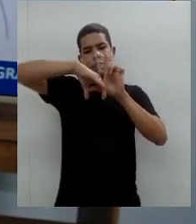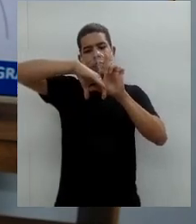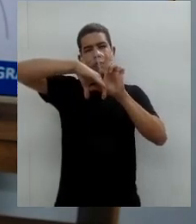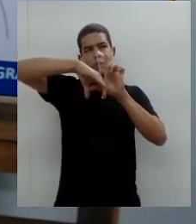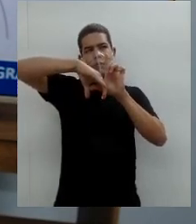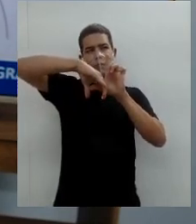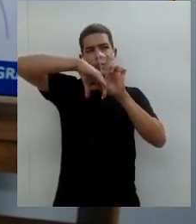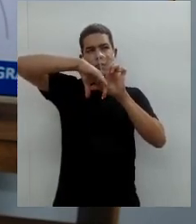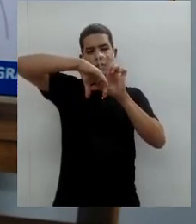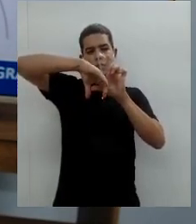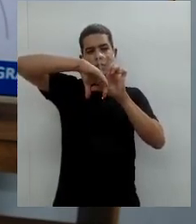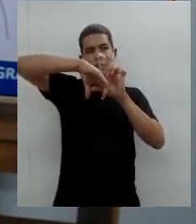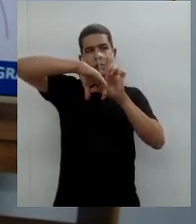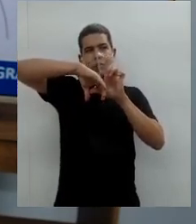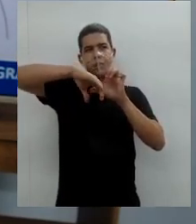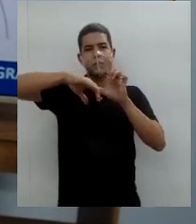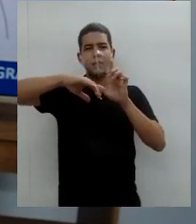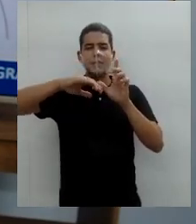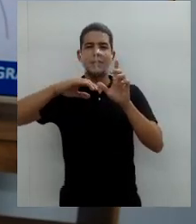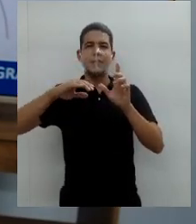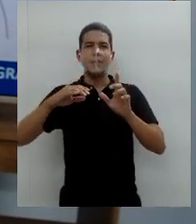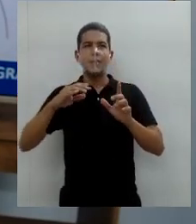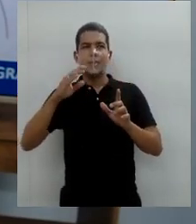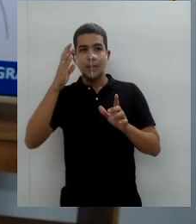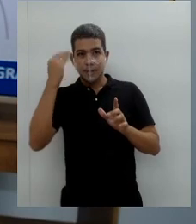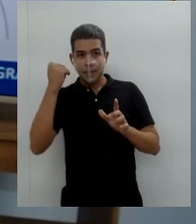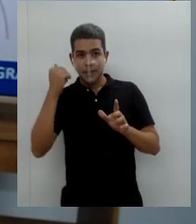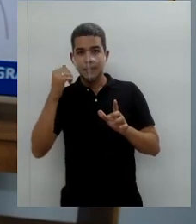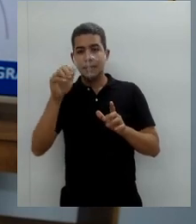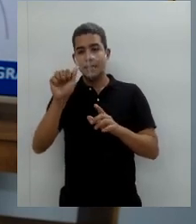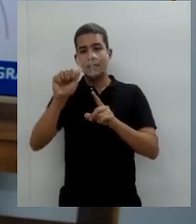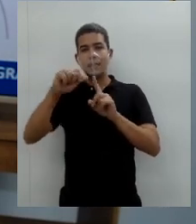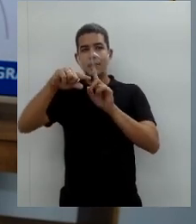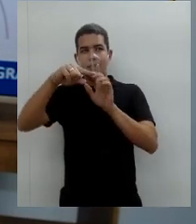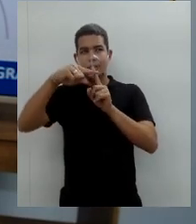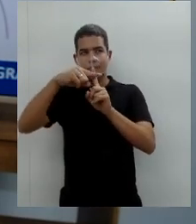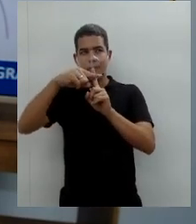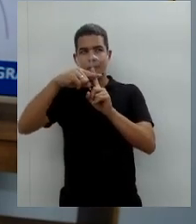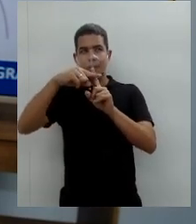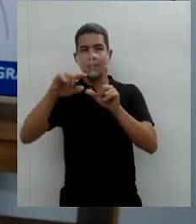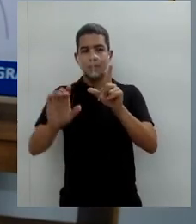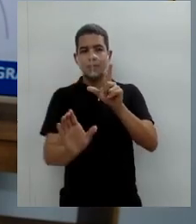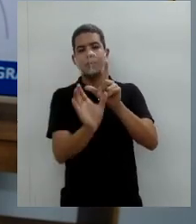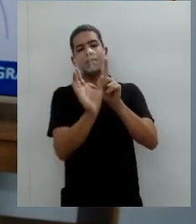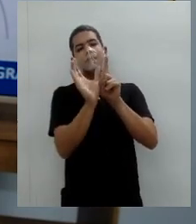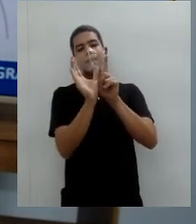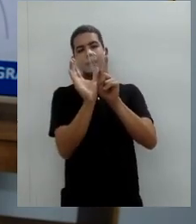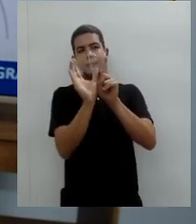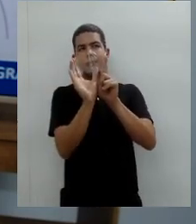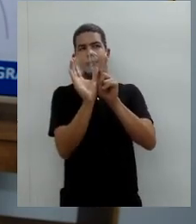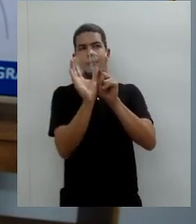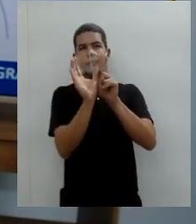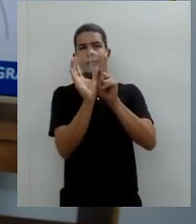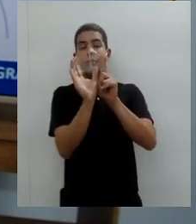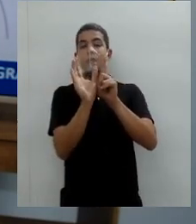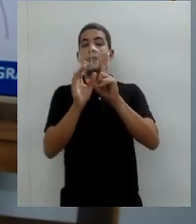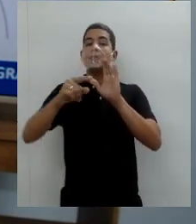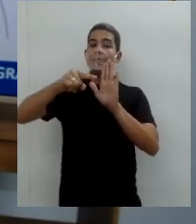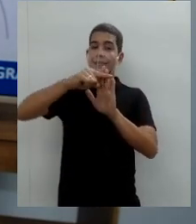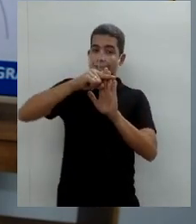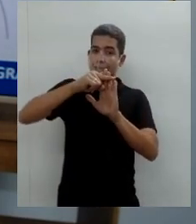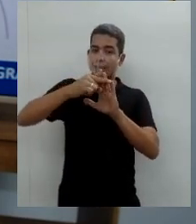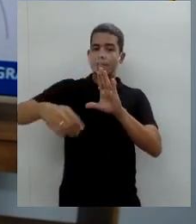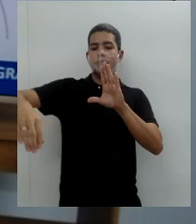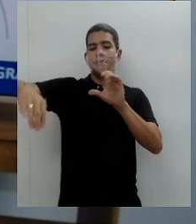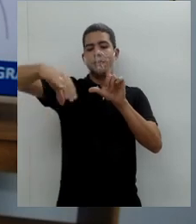voltada para... No caso, eu falei ao contrário, né? Coeficiente A positivo, parábola com concavidade voltada para cima. Coeficiente